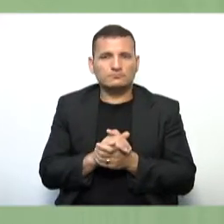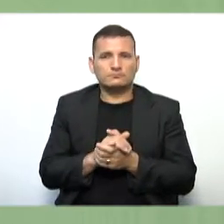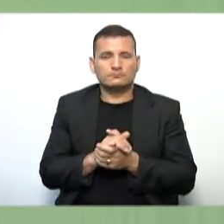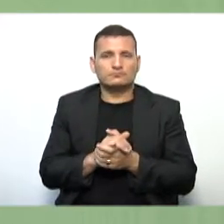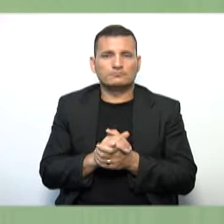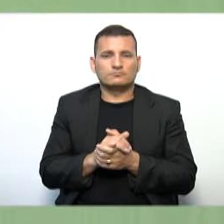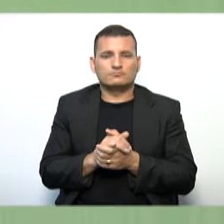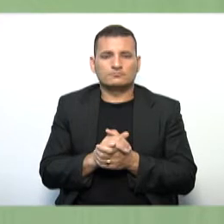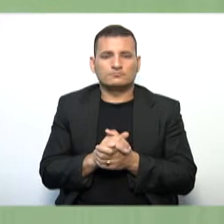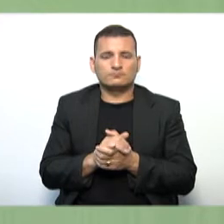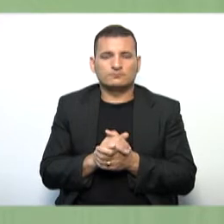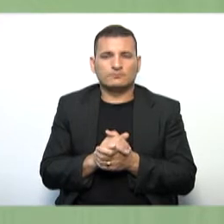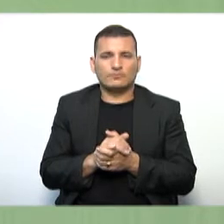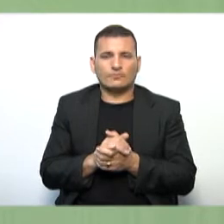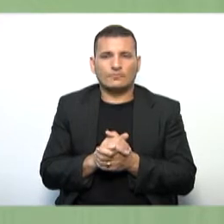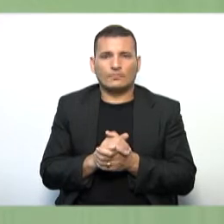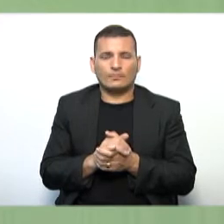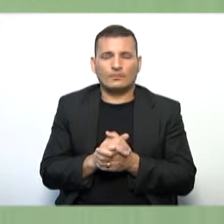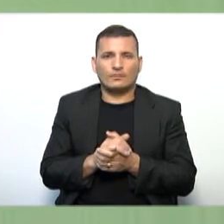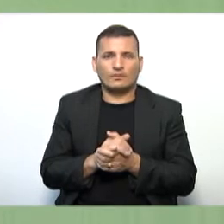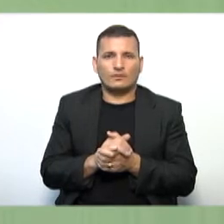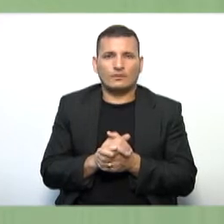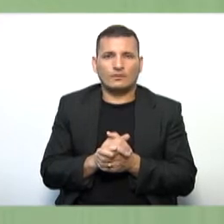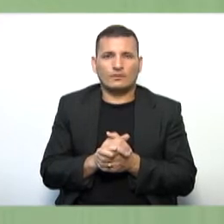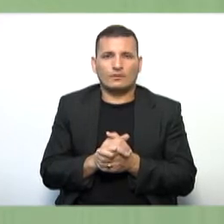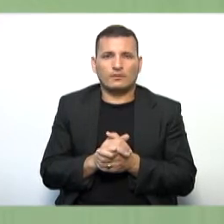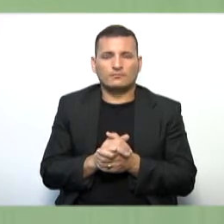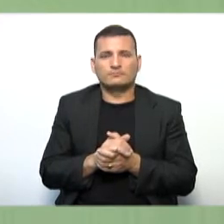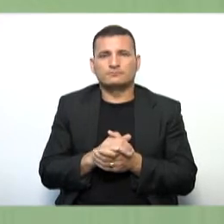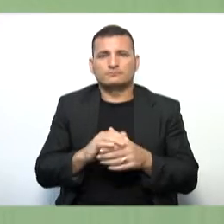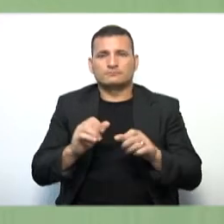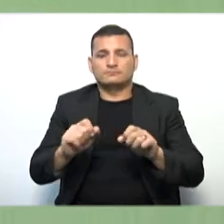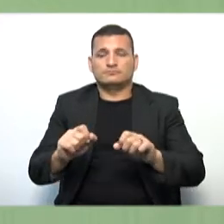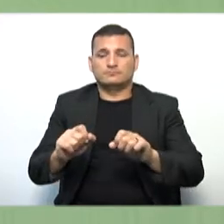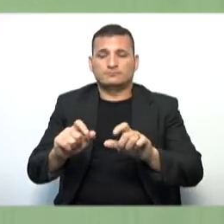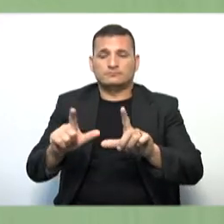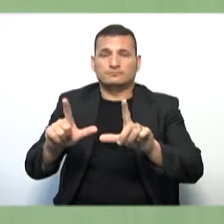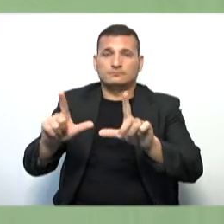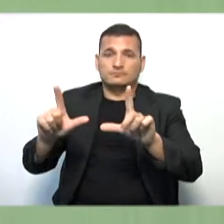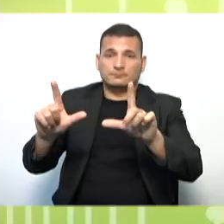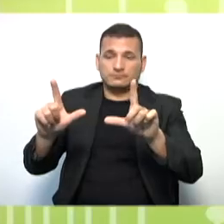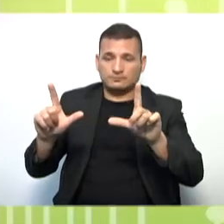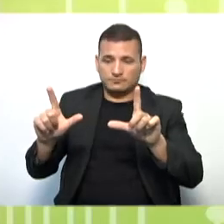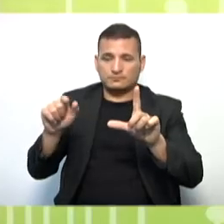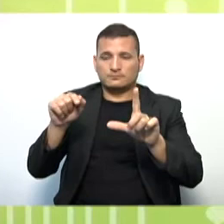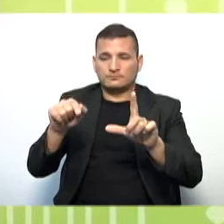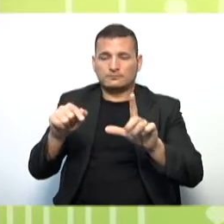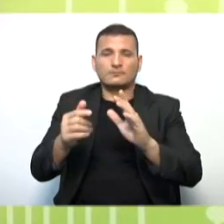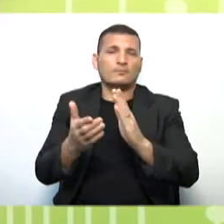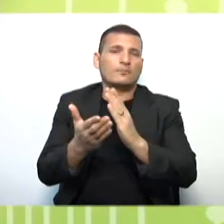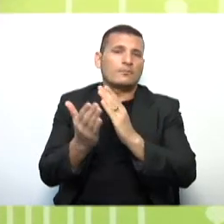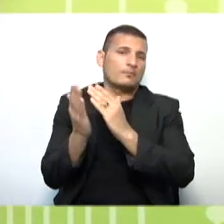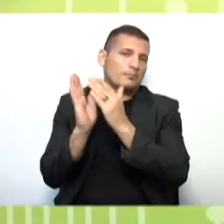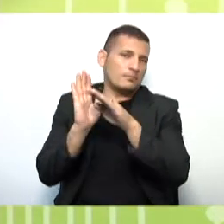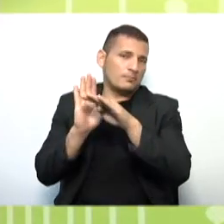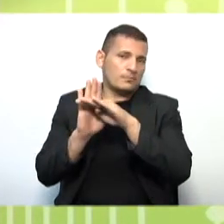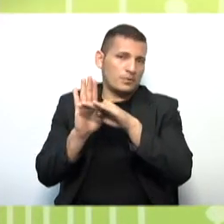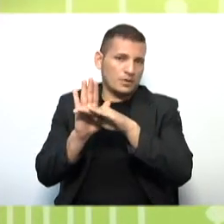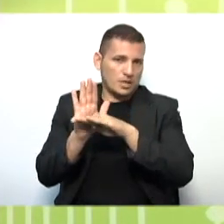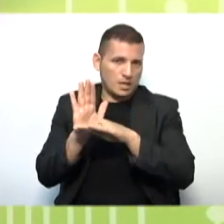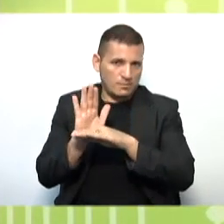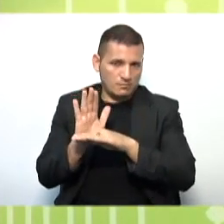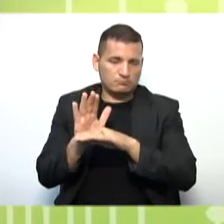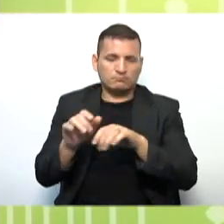época, né? Mas imagina, a gente vai abrir um programa, aí precisa abrir um programa e vou usar,